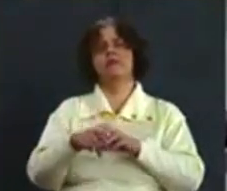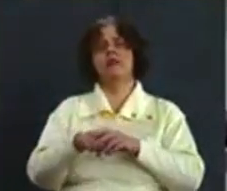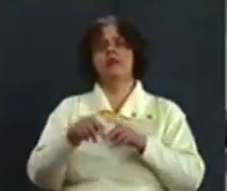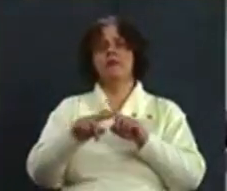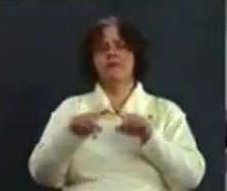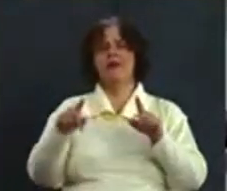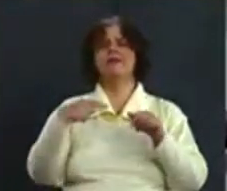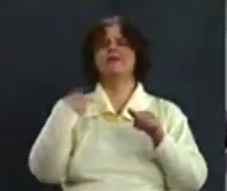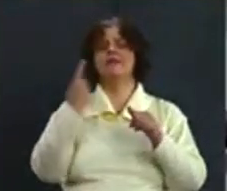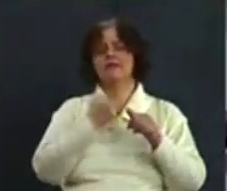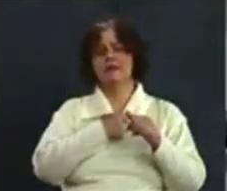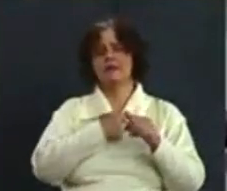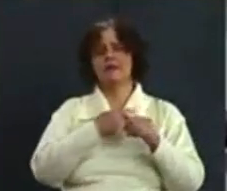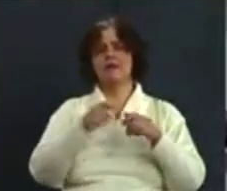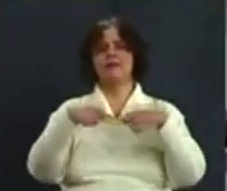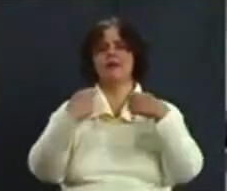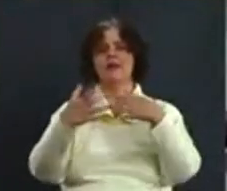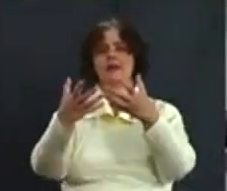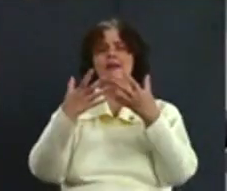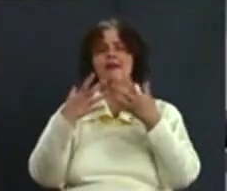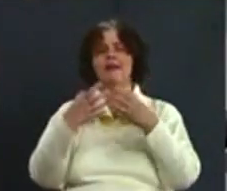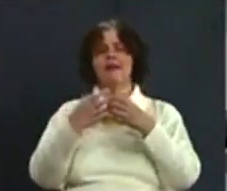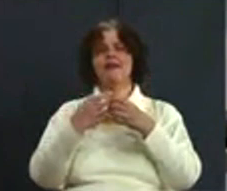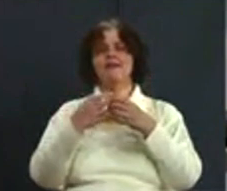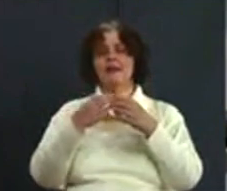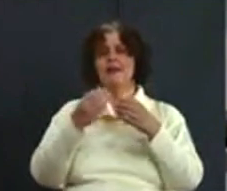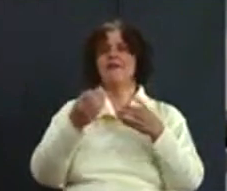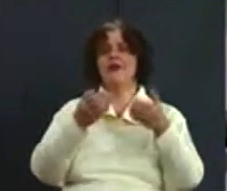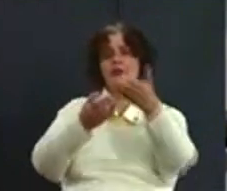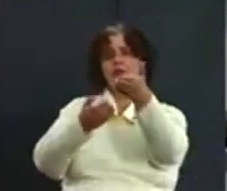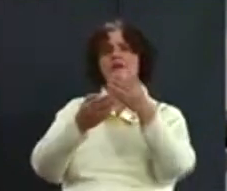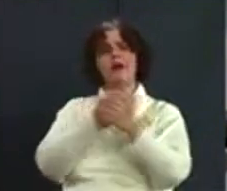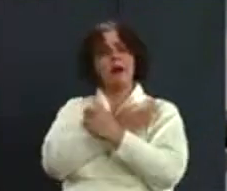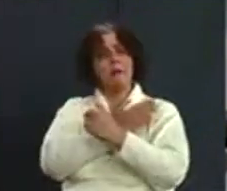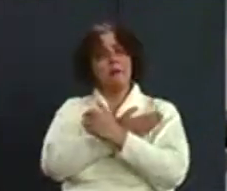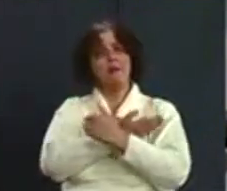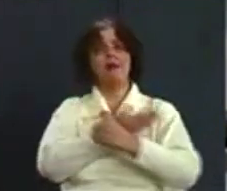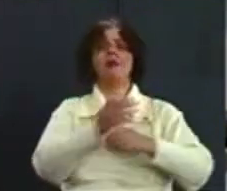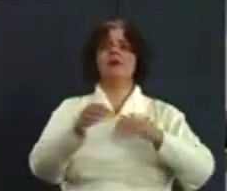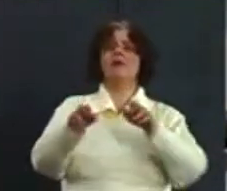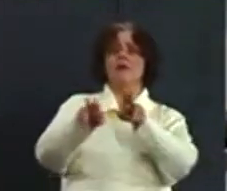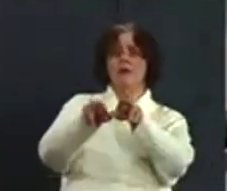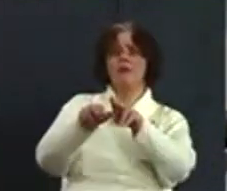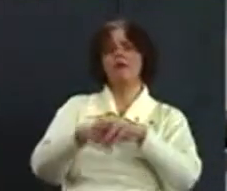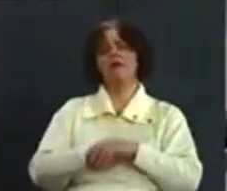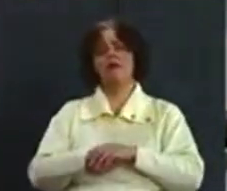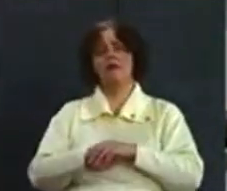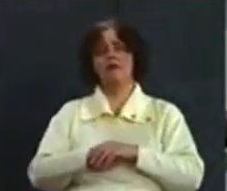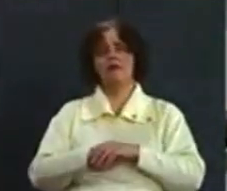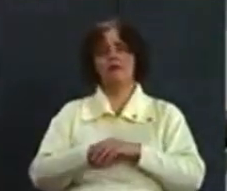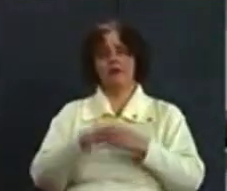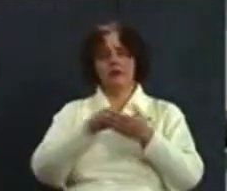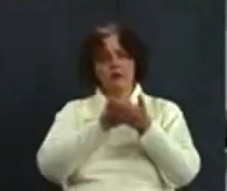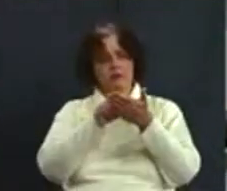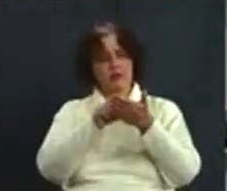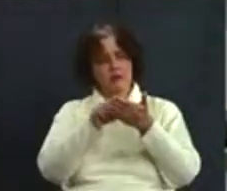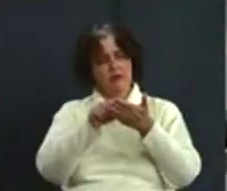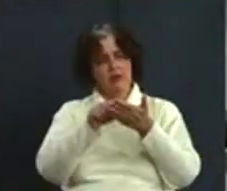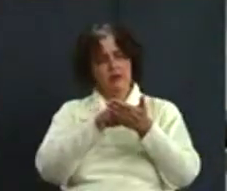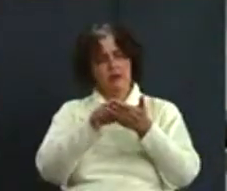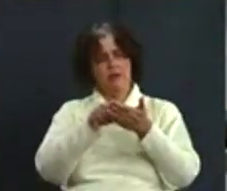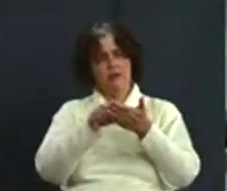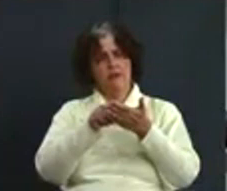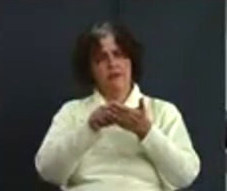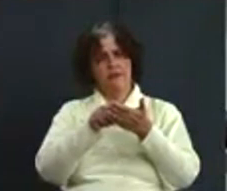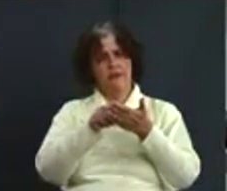tribulação daqueles amados irmãos da Ásia Menor. Ele recebe da parte de Deus, e ele diz que isso aconteceu no dia do